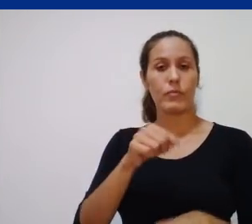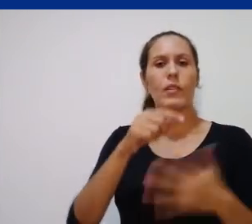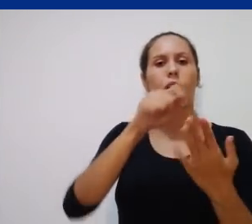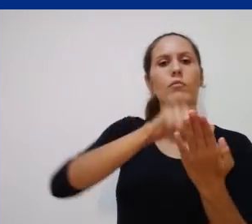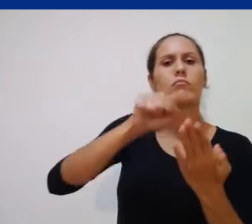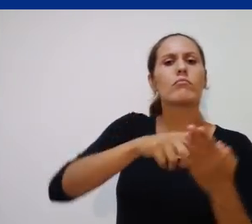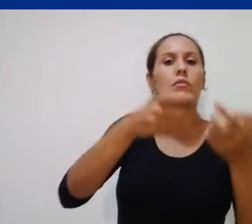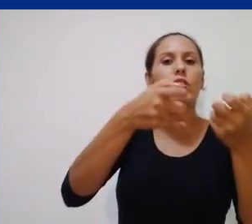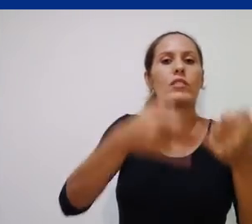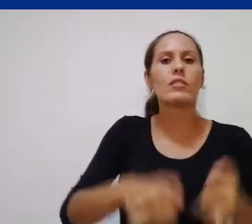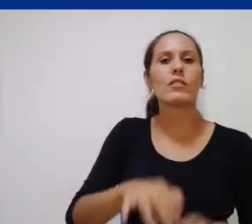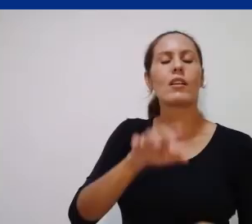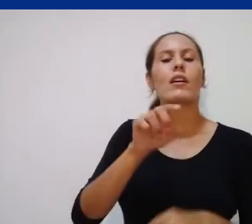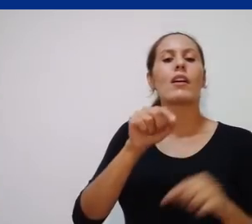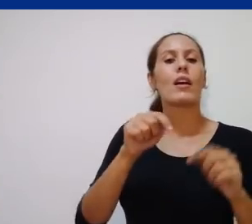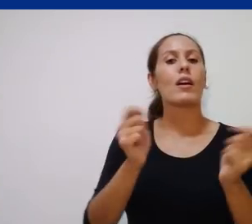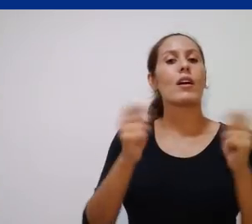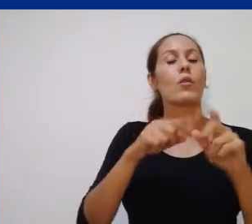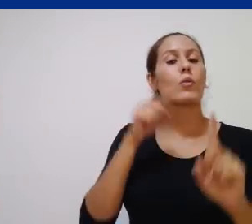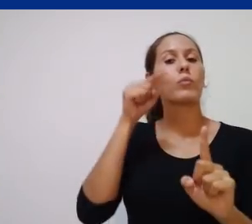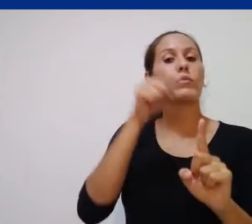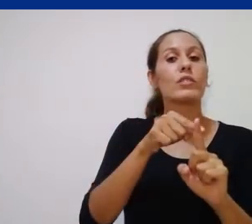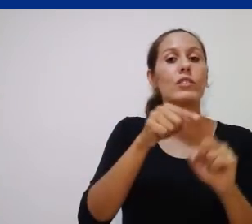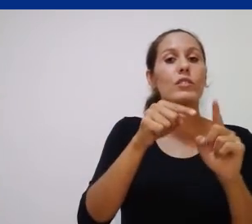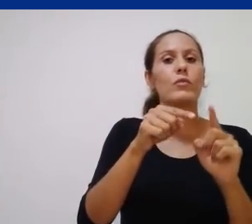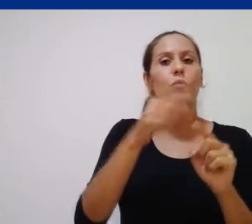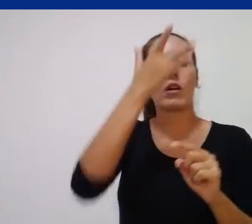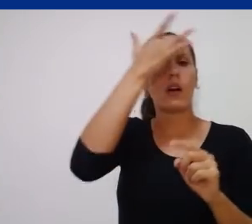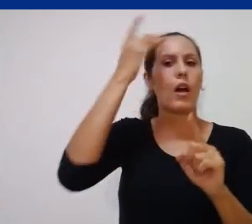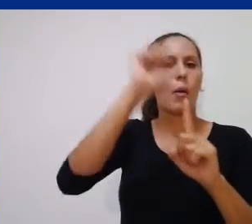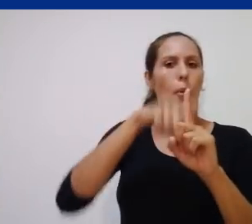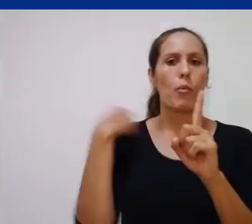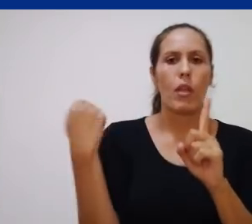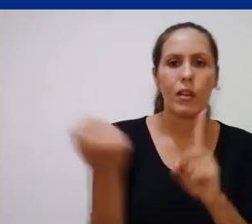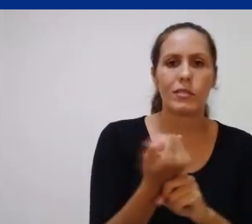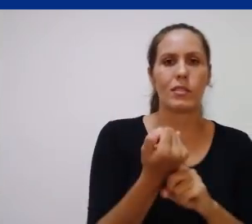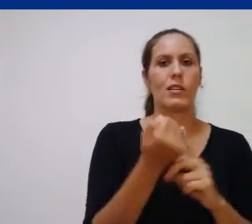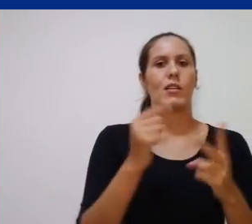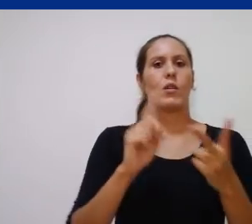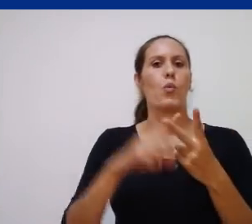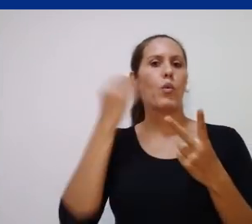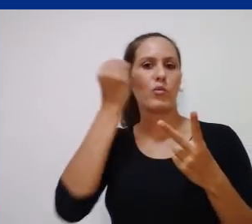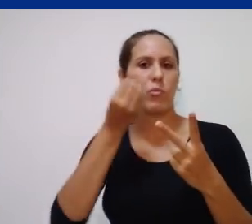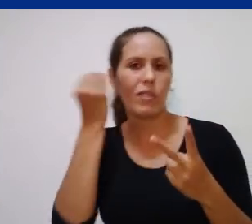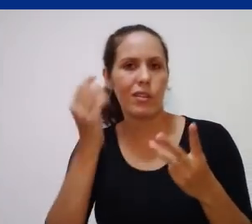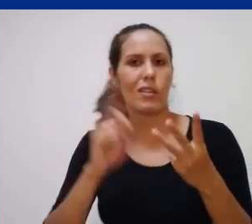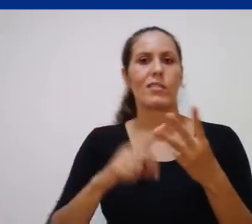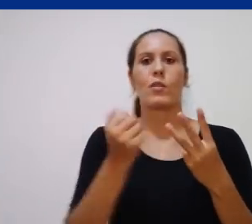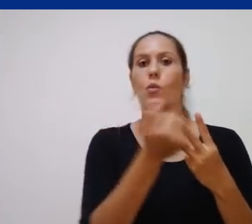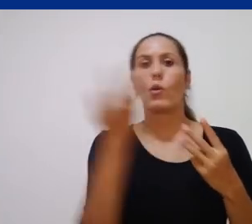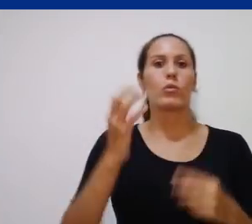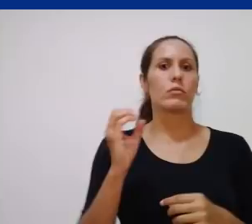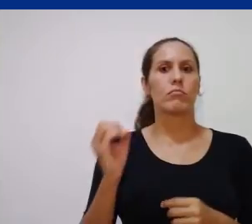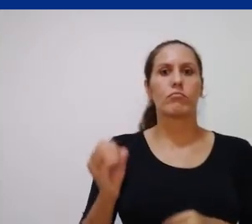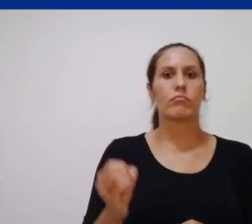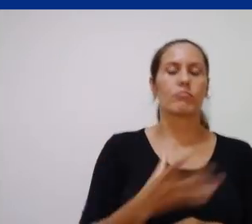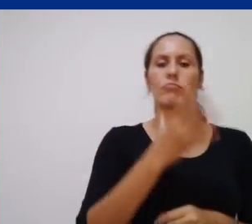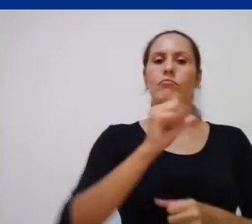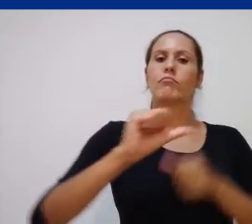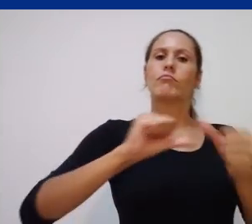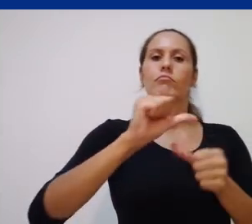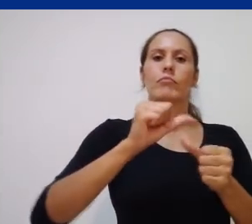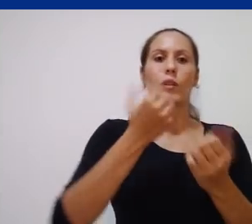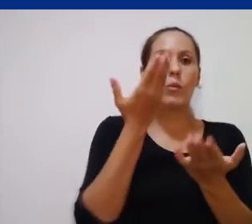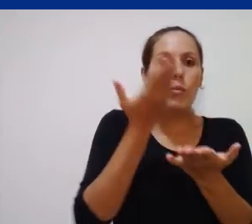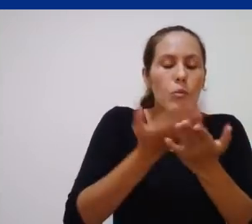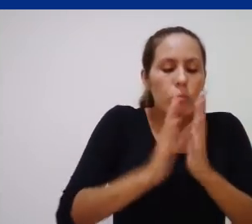as características de uma população, um fenômeno ou experiência para o estudo realizado. É nesse tipo de